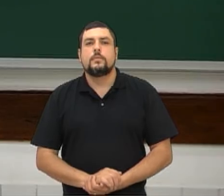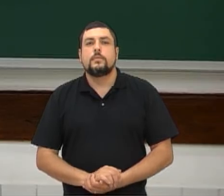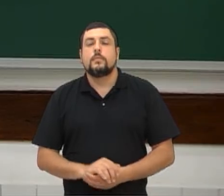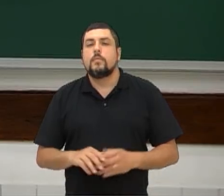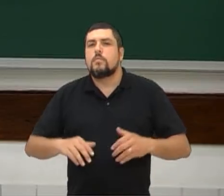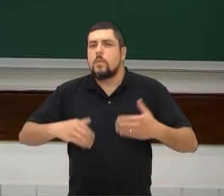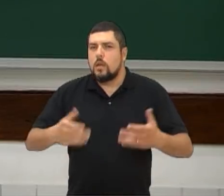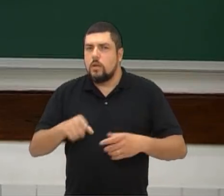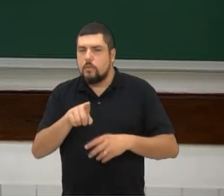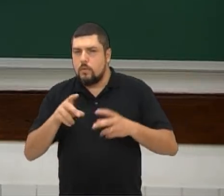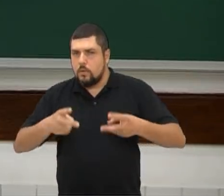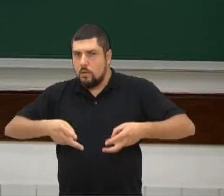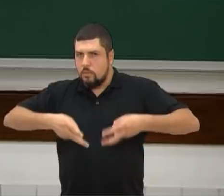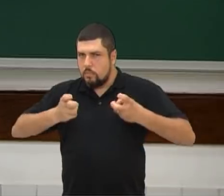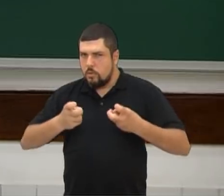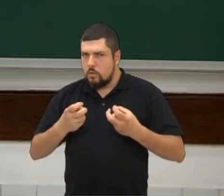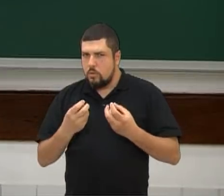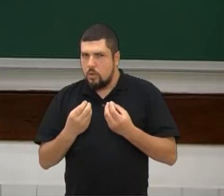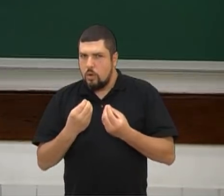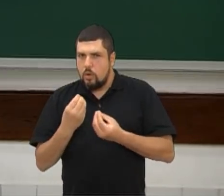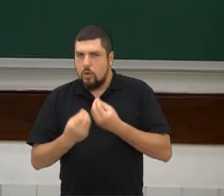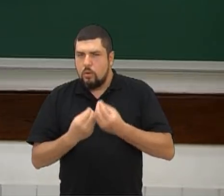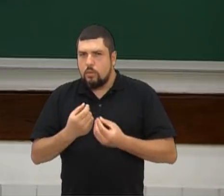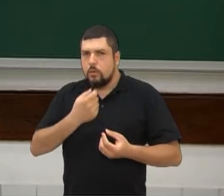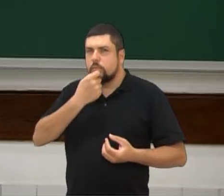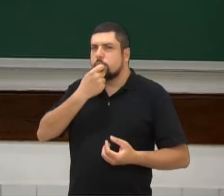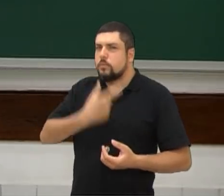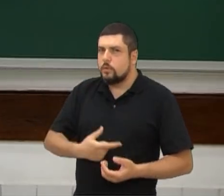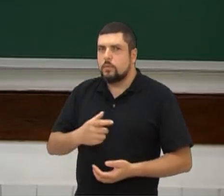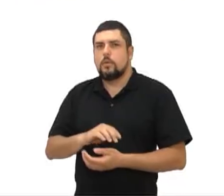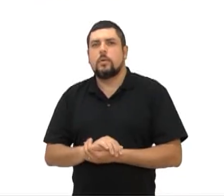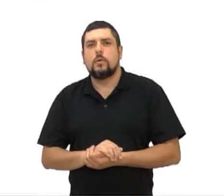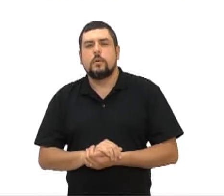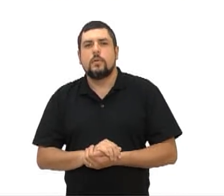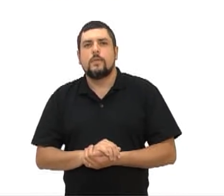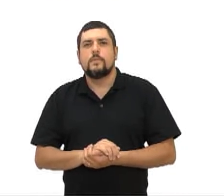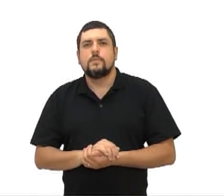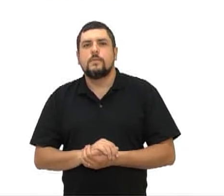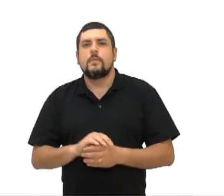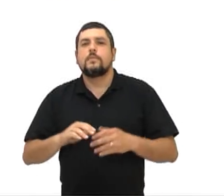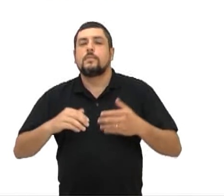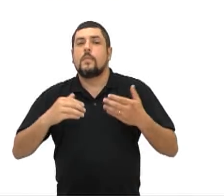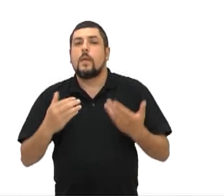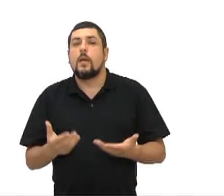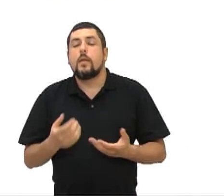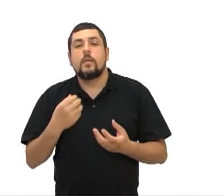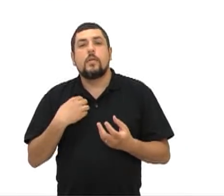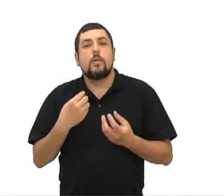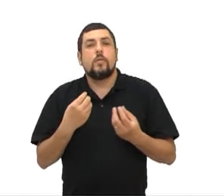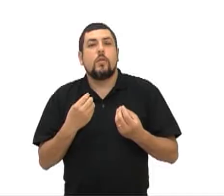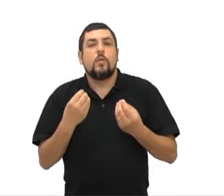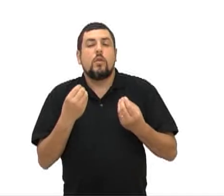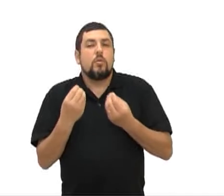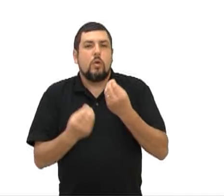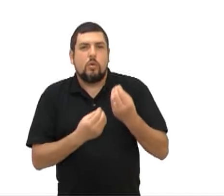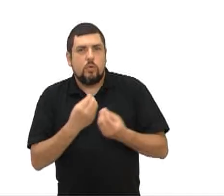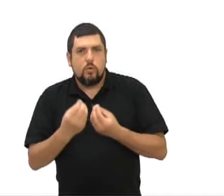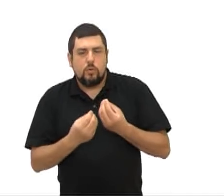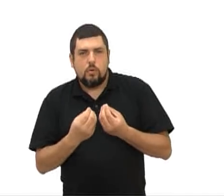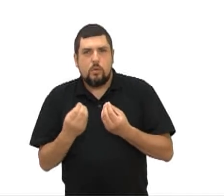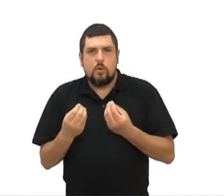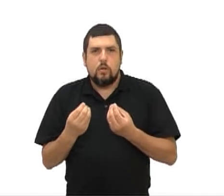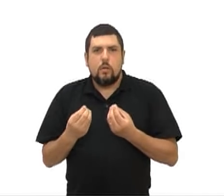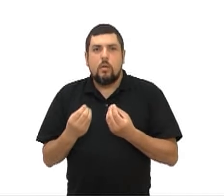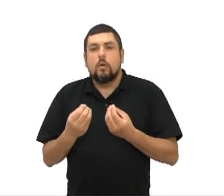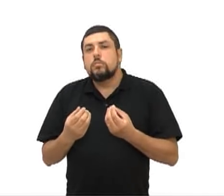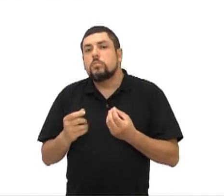Então, localizaram aí esse efeito de humor? Coloquei para vocês. O efeito de humor é produzido a partir do momento em que há indicação de